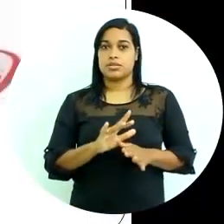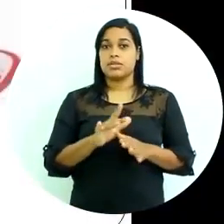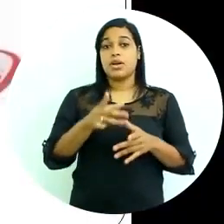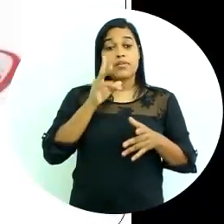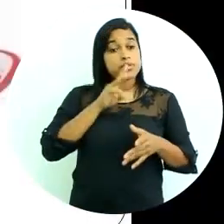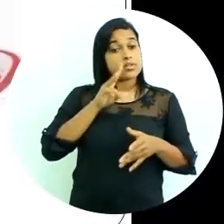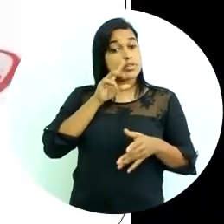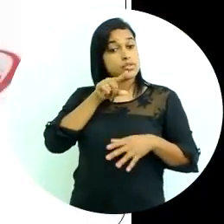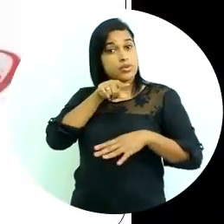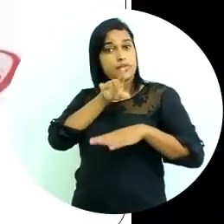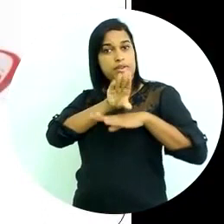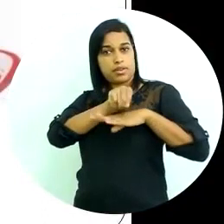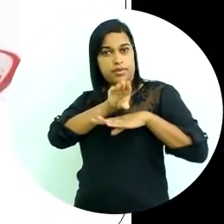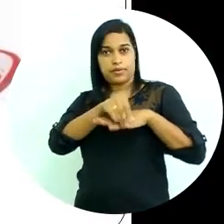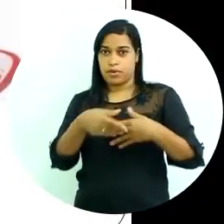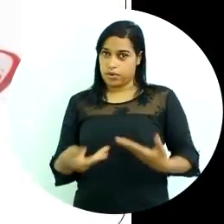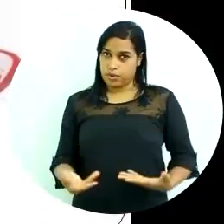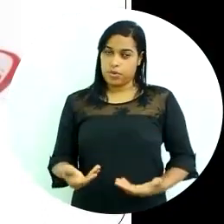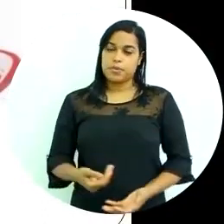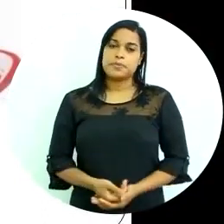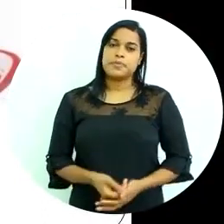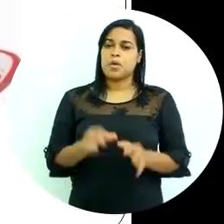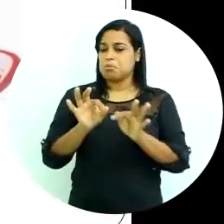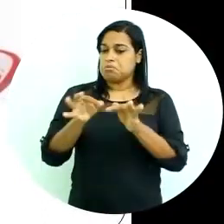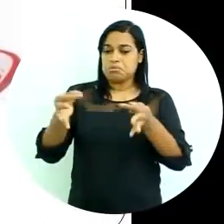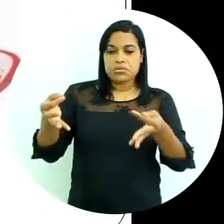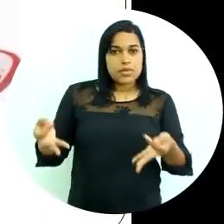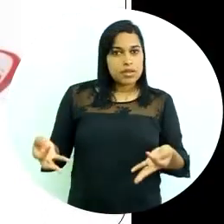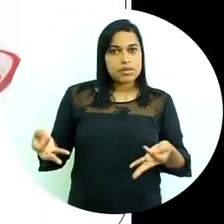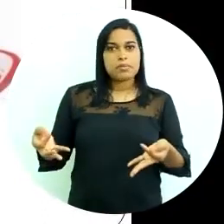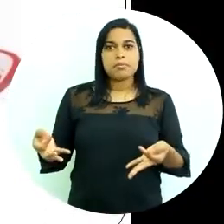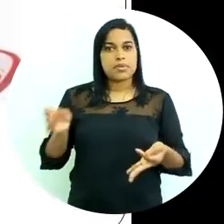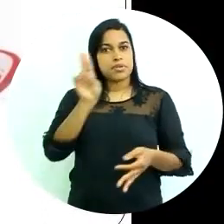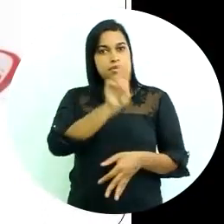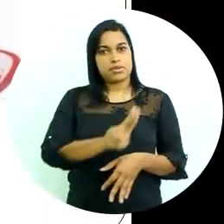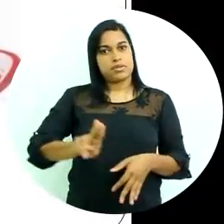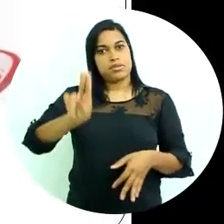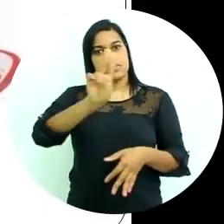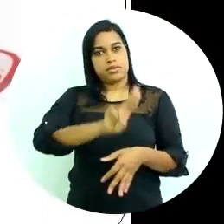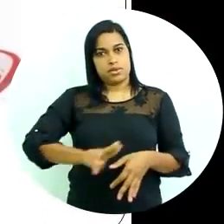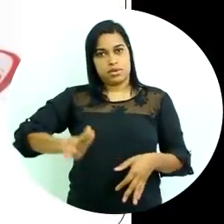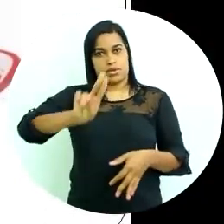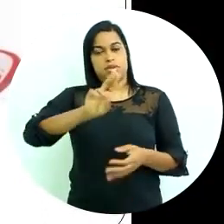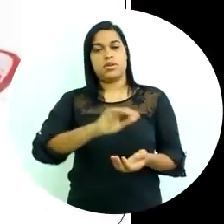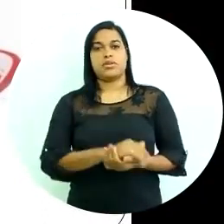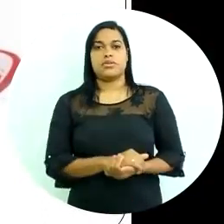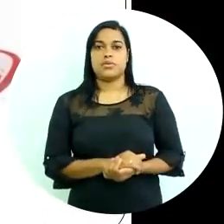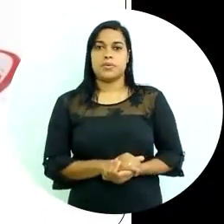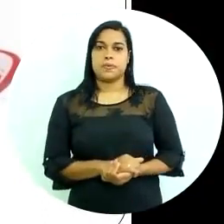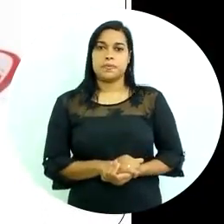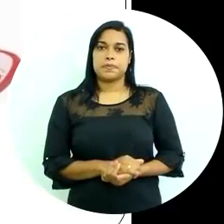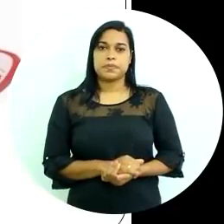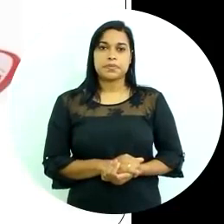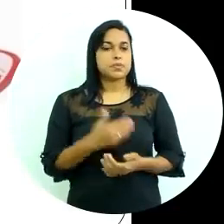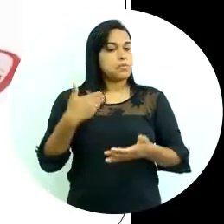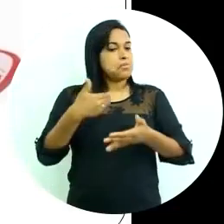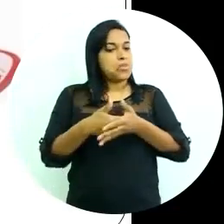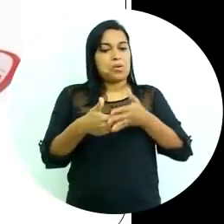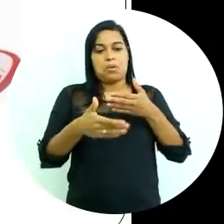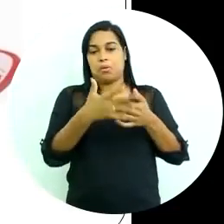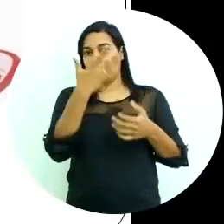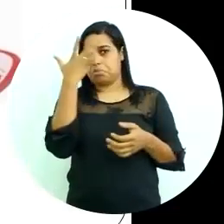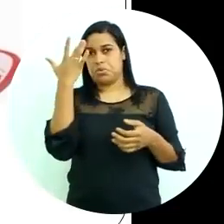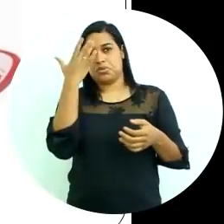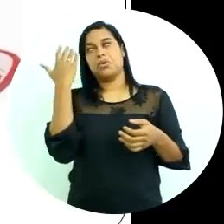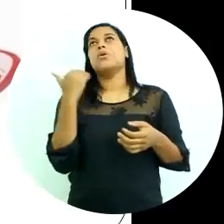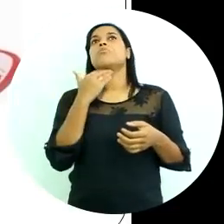estão vendo nessa figura, tá? Bastante simples de ser utilizado e que qualquer leigo, qualquer pessoa que